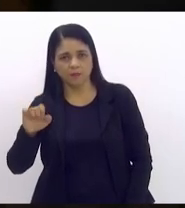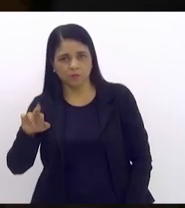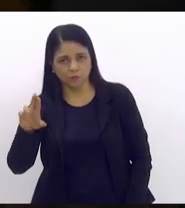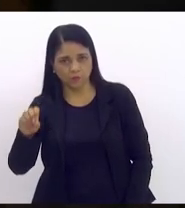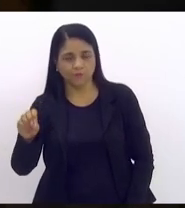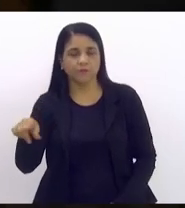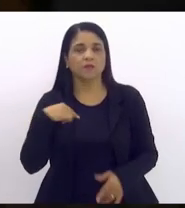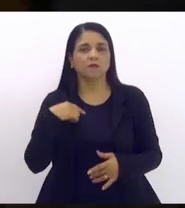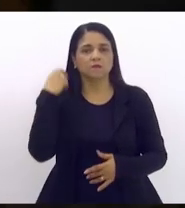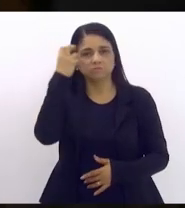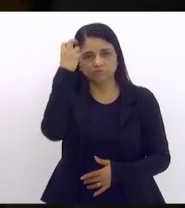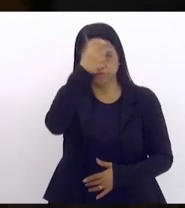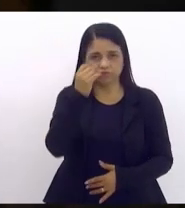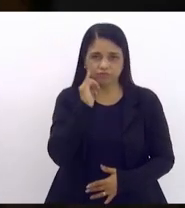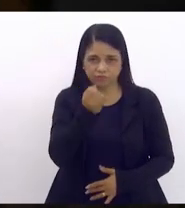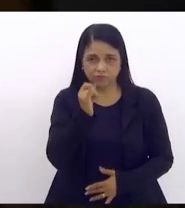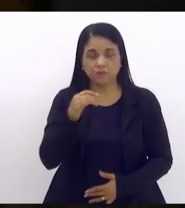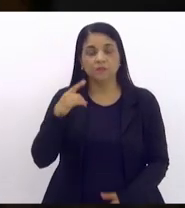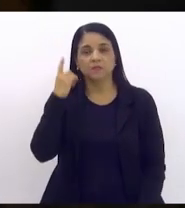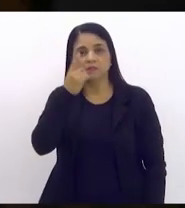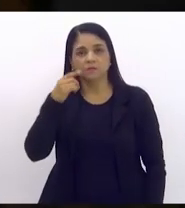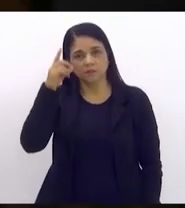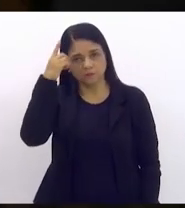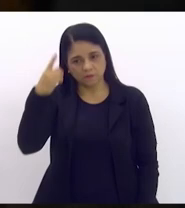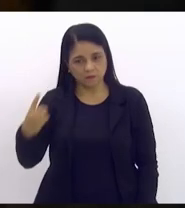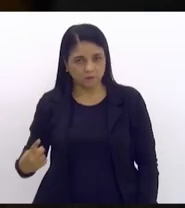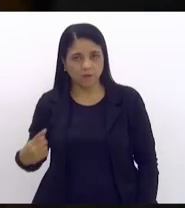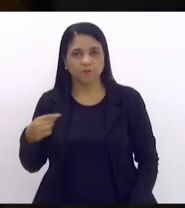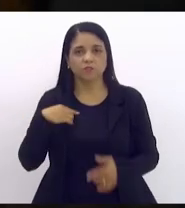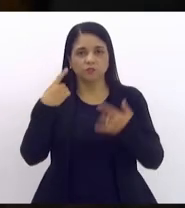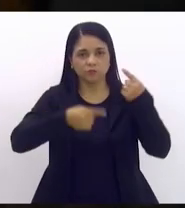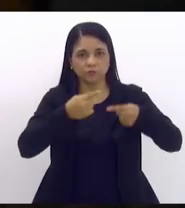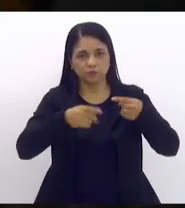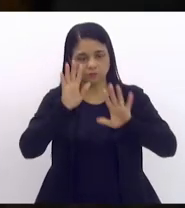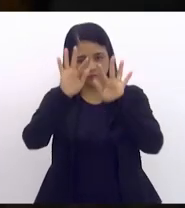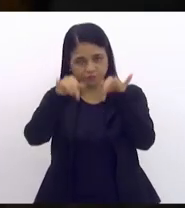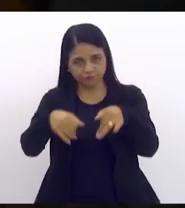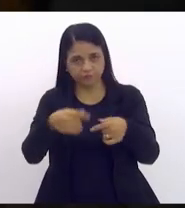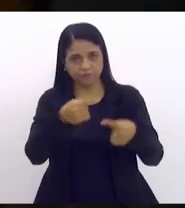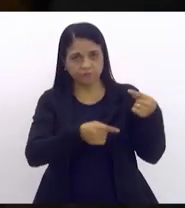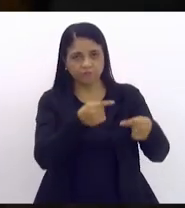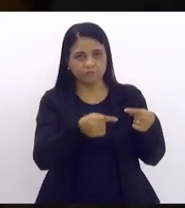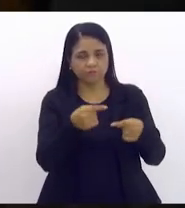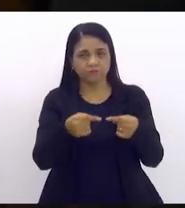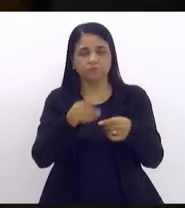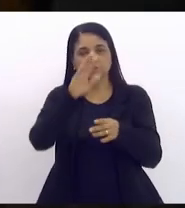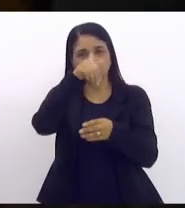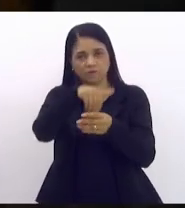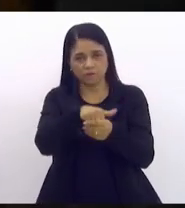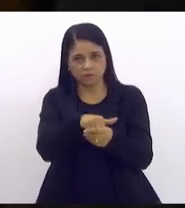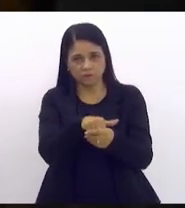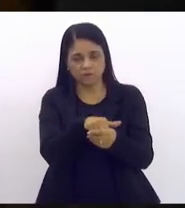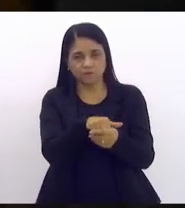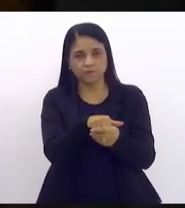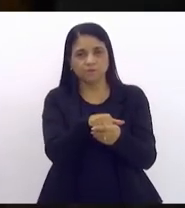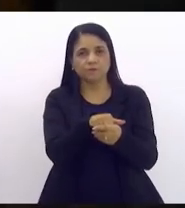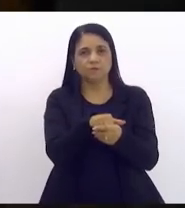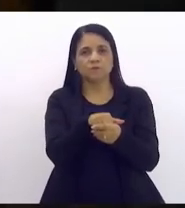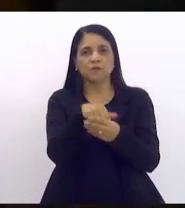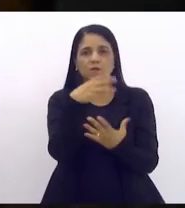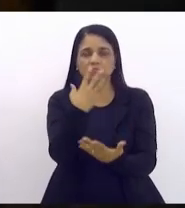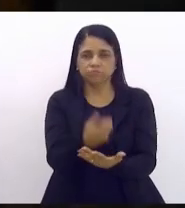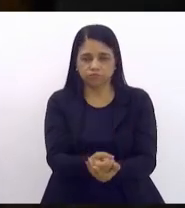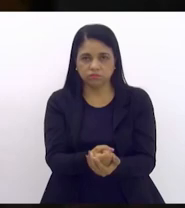deputadas Verônica Lima e Dani Balbi. Em discussão, não havendo quem queira discutir, encerrada a discussão, em votação. Os senhores